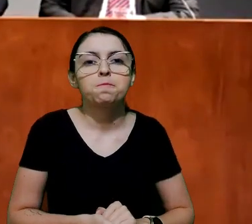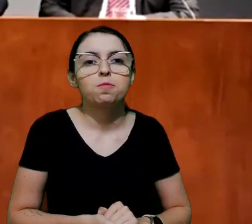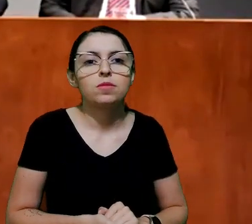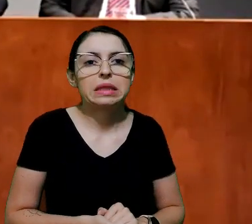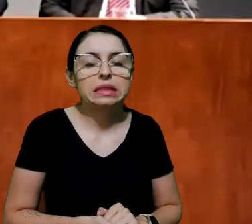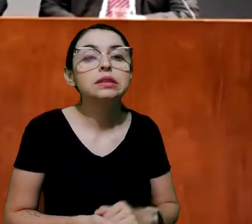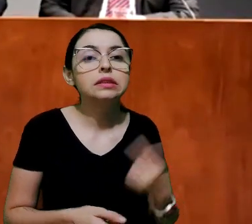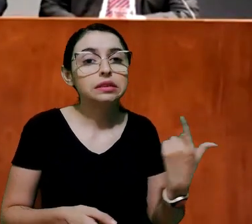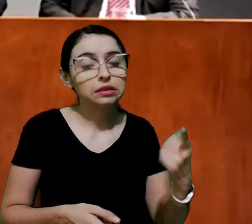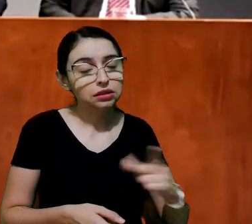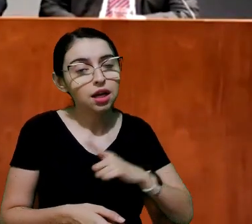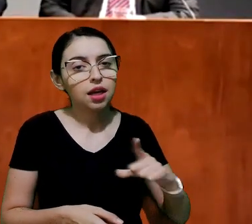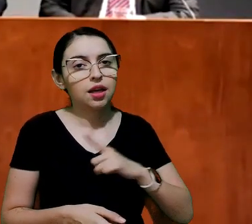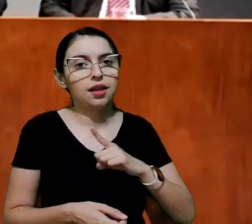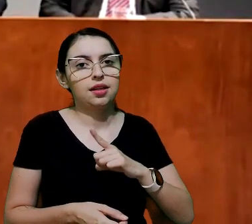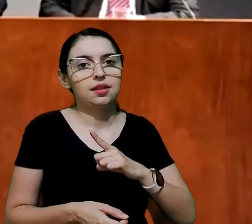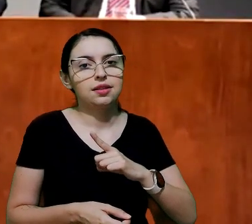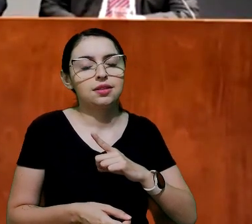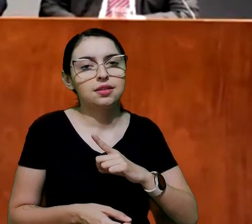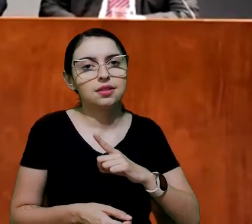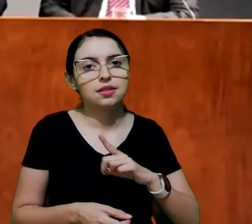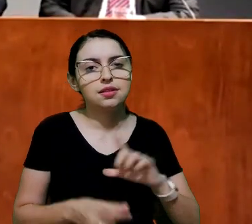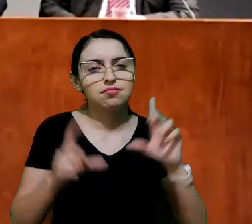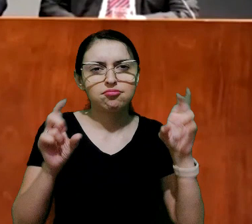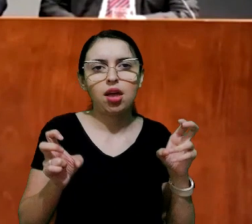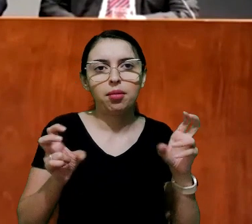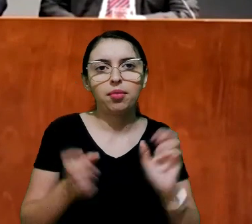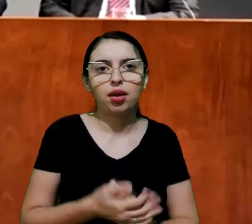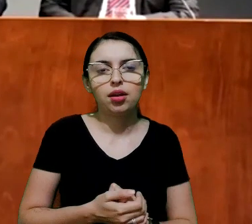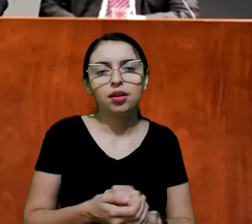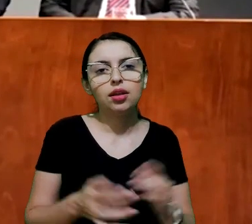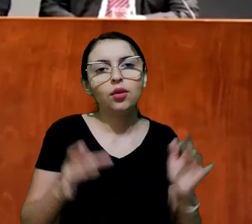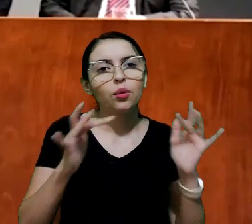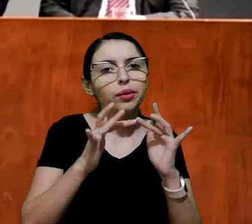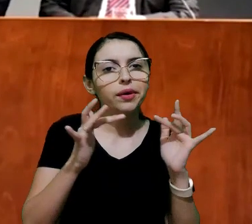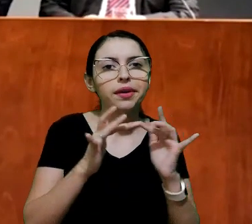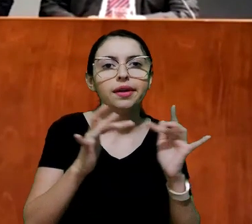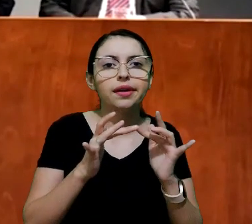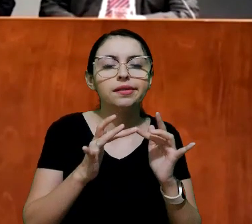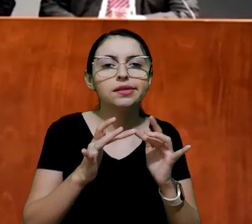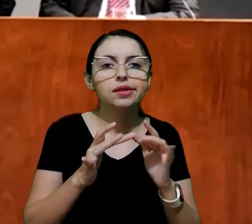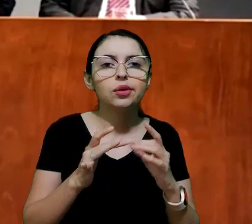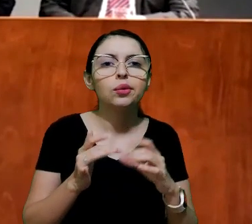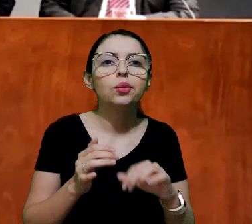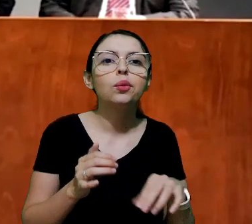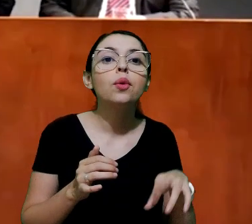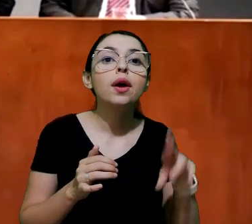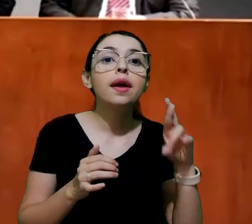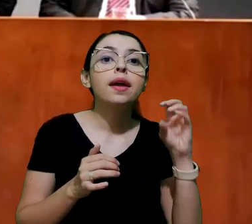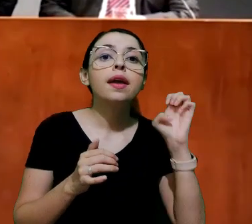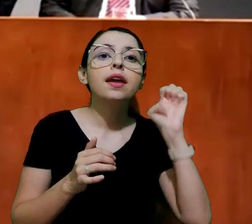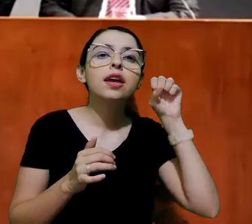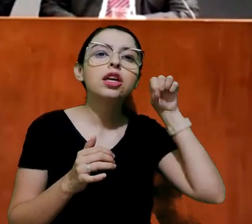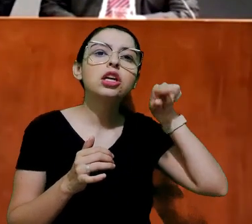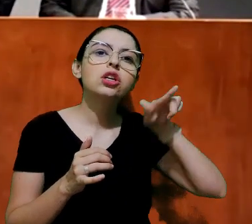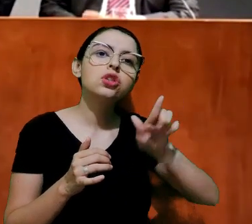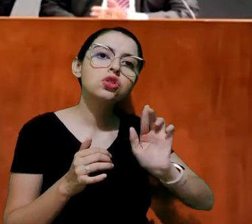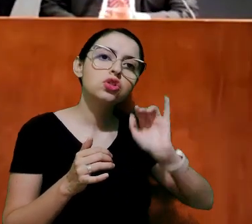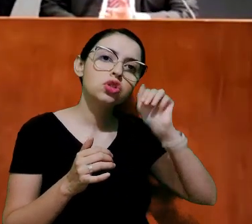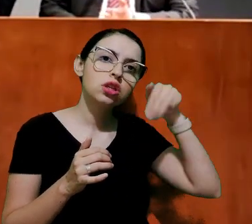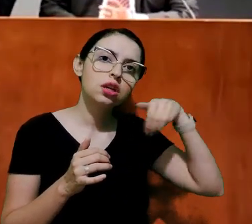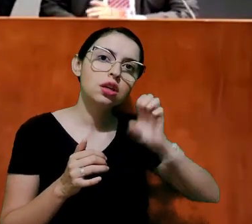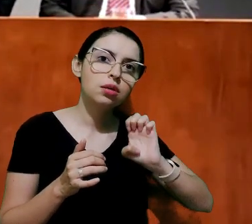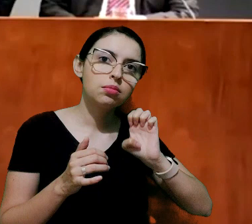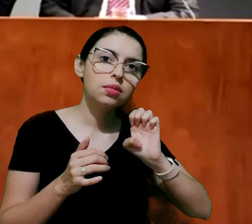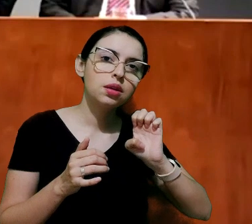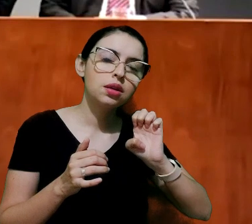a concorrência. Exatamente. Então, existe essa circunstância, que tem muito de conexão